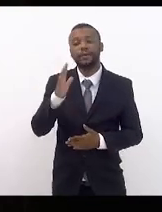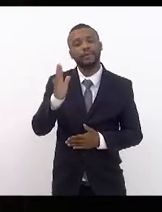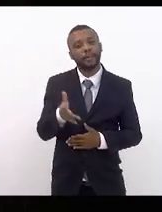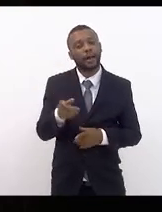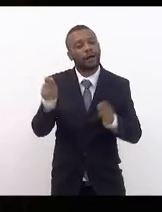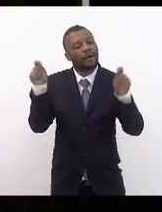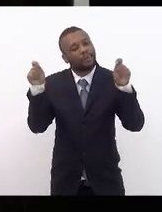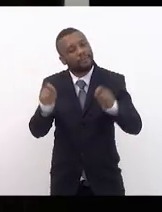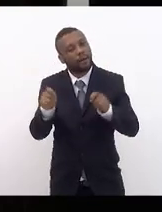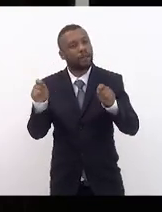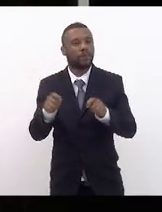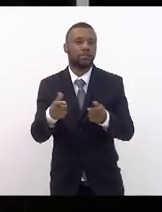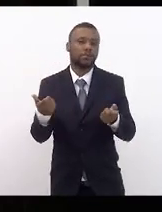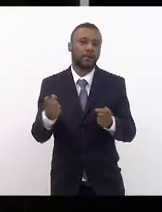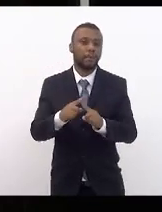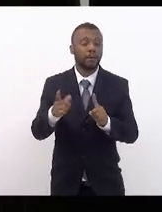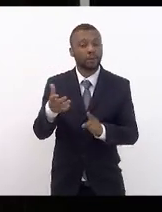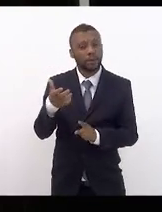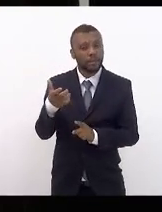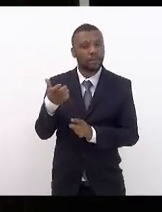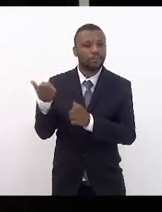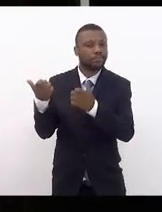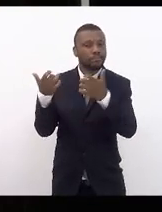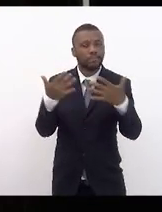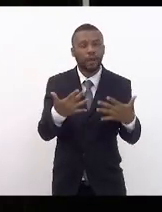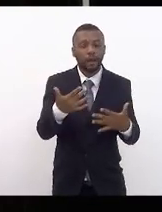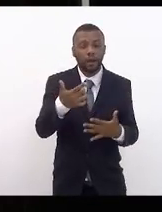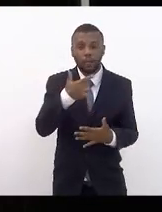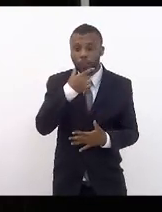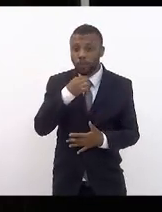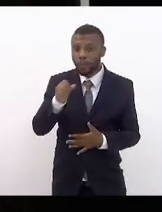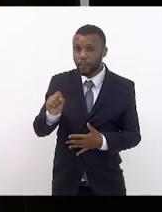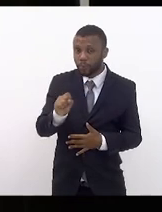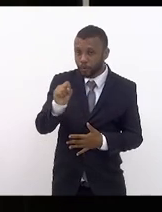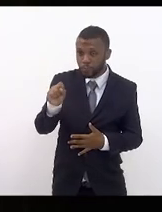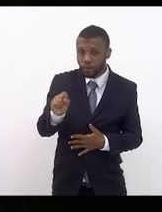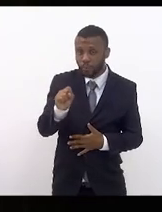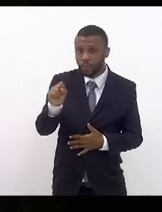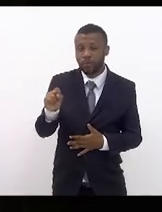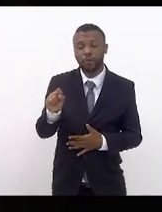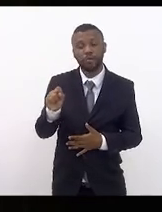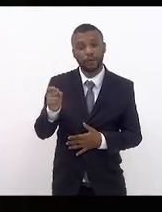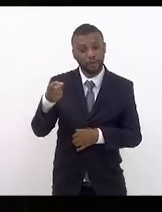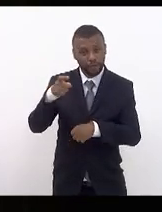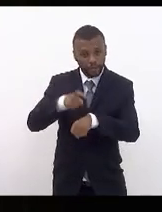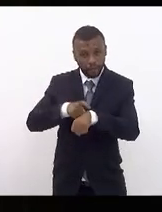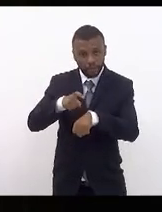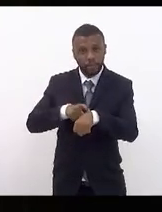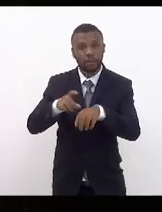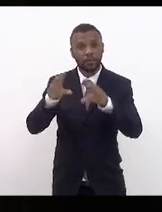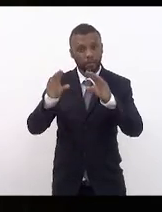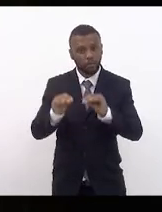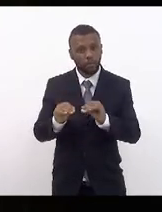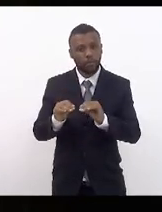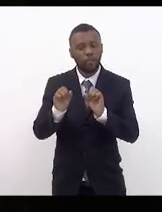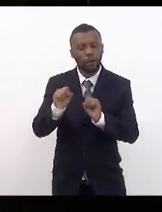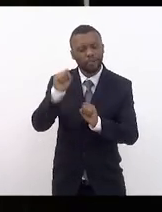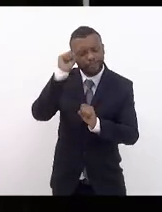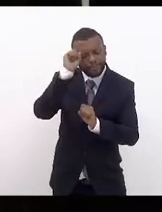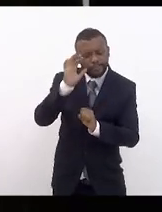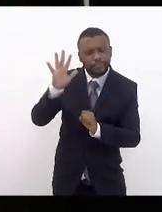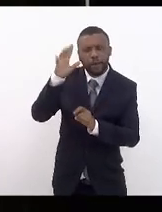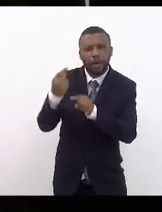valeria. Mas eu gostaria de dizer para o meu sogro que nesta noite, o senhor pode olhar para trás como